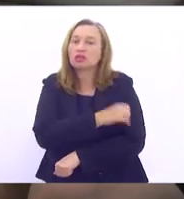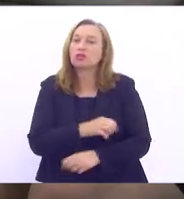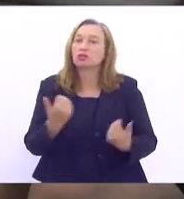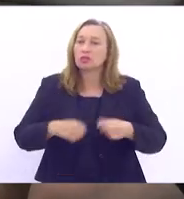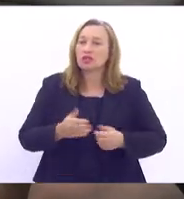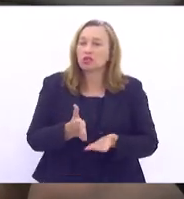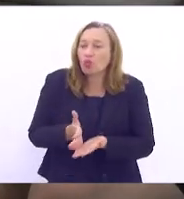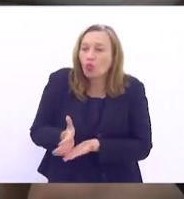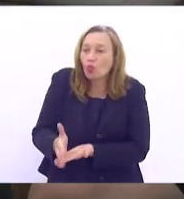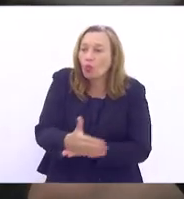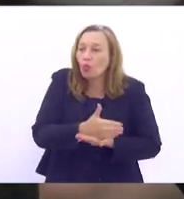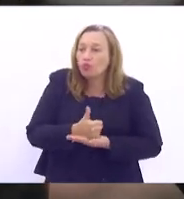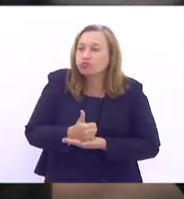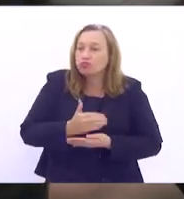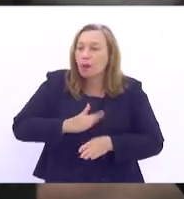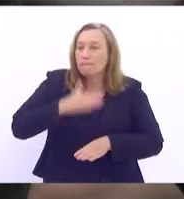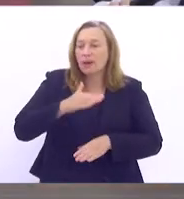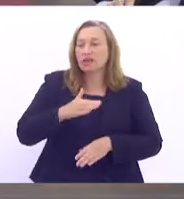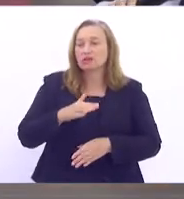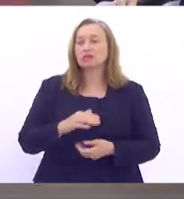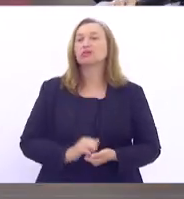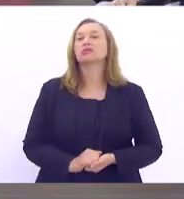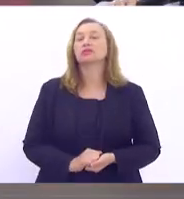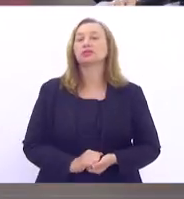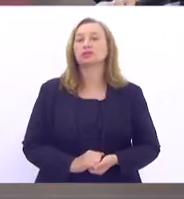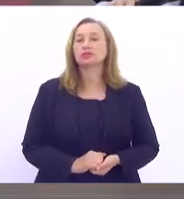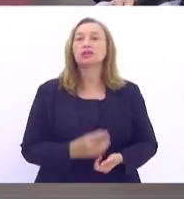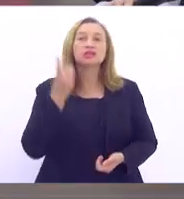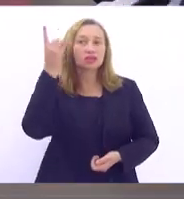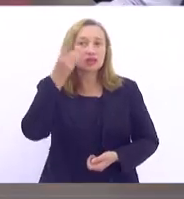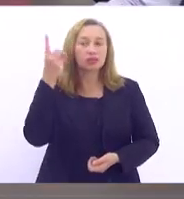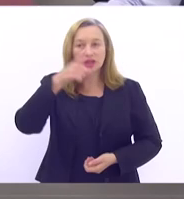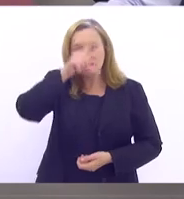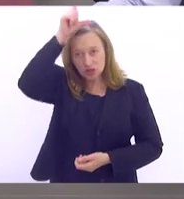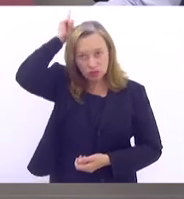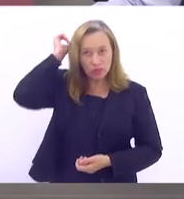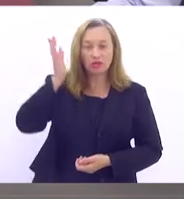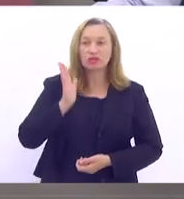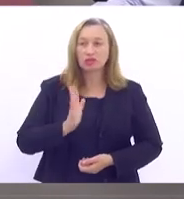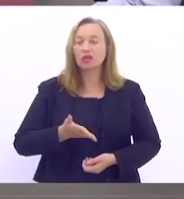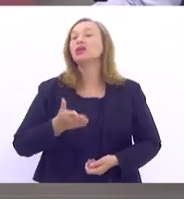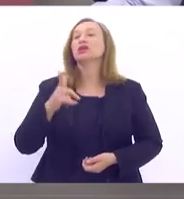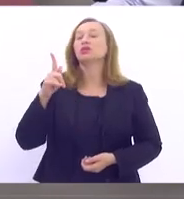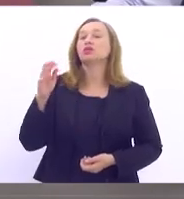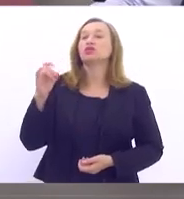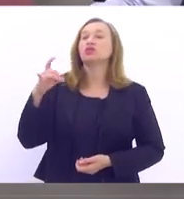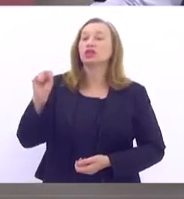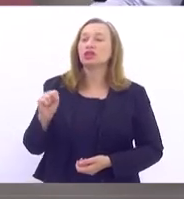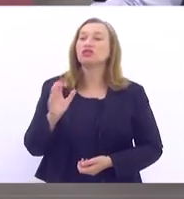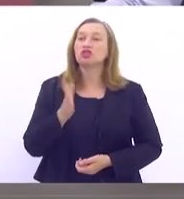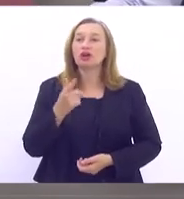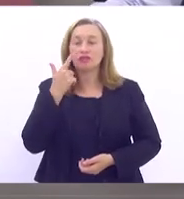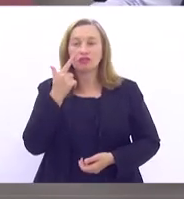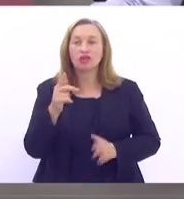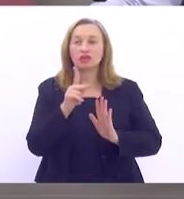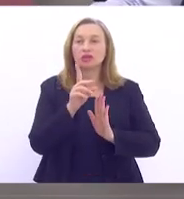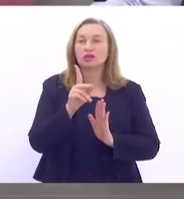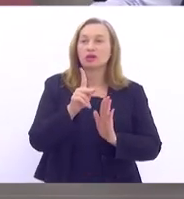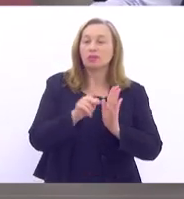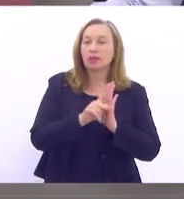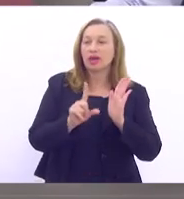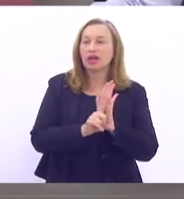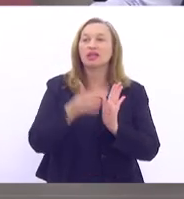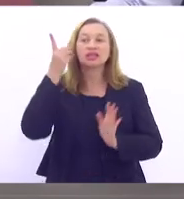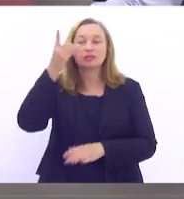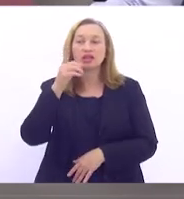de um aumento de arrecadação. Muito obrigado. Deputado Luiz Paulo, mas já anuncio aqui que é o deputado Cozzolino também, que levantei o PL da deputada Gisele, mas